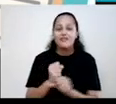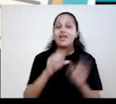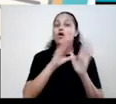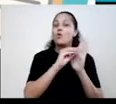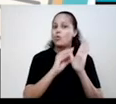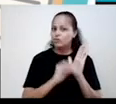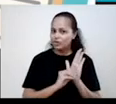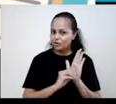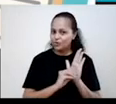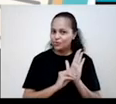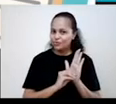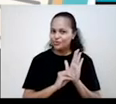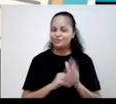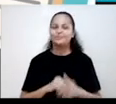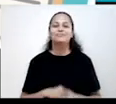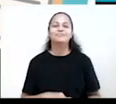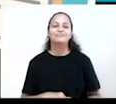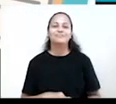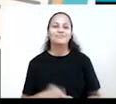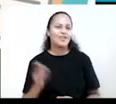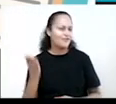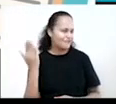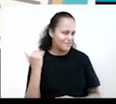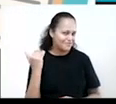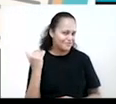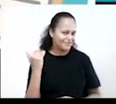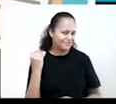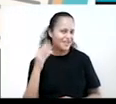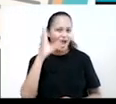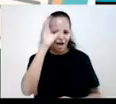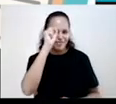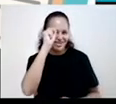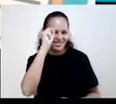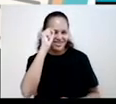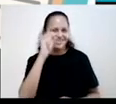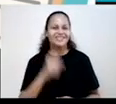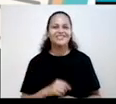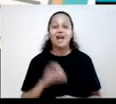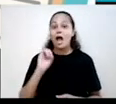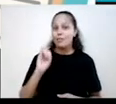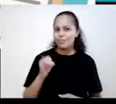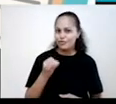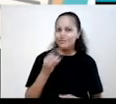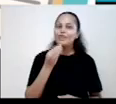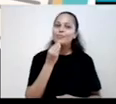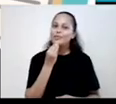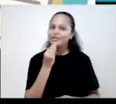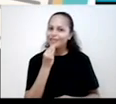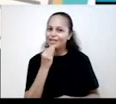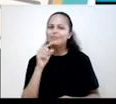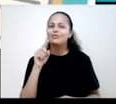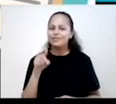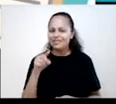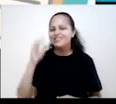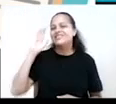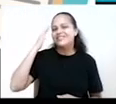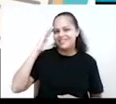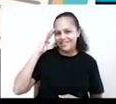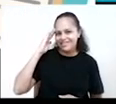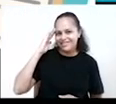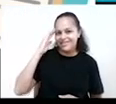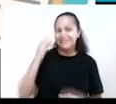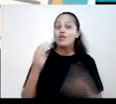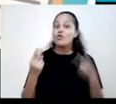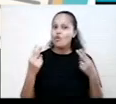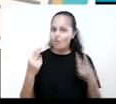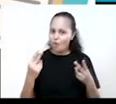conteúdos que foram abordados ao longo do ano. Venham comigo, vamos lá aprender mais um pouquinho. Aproveite então essa oportunidade para vocês entenderem como